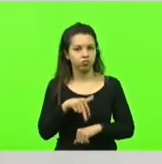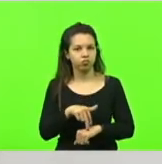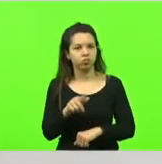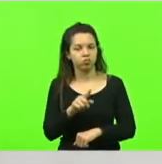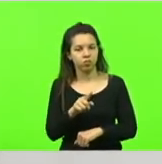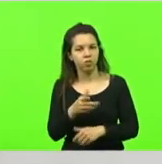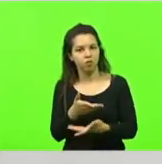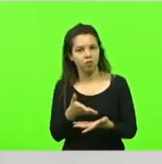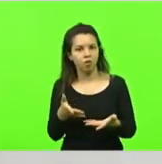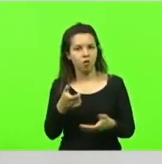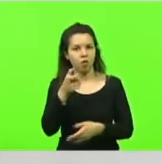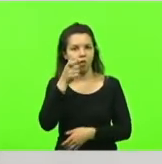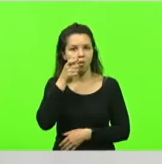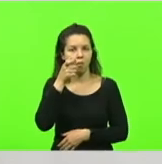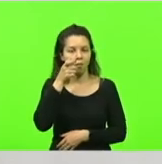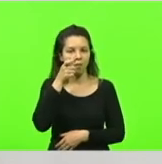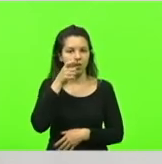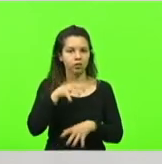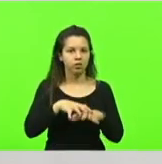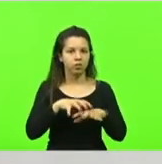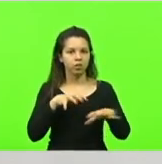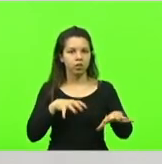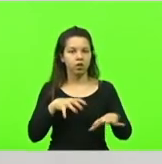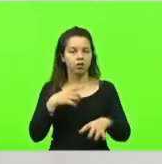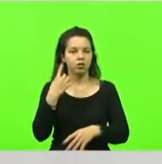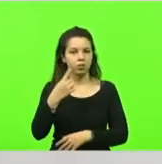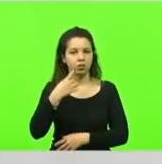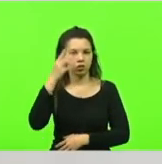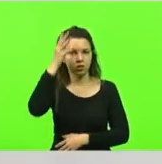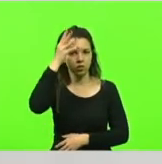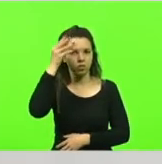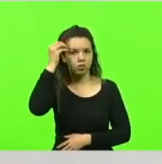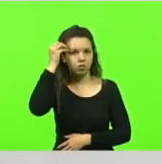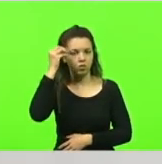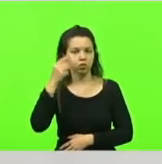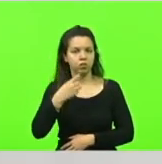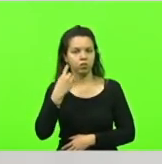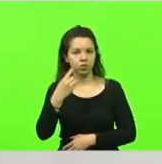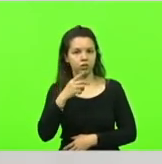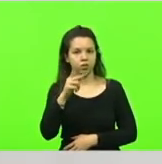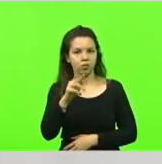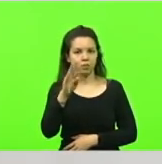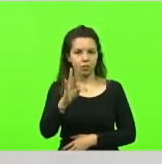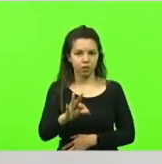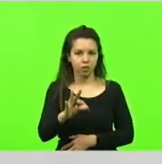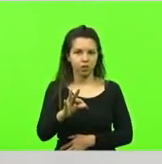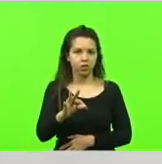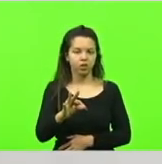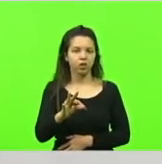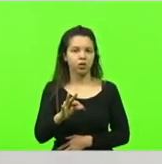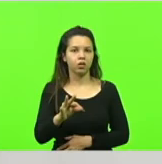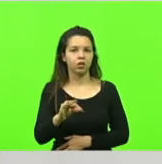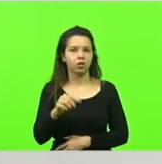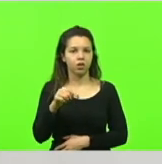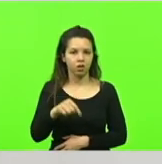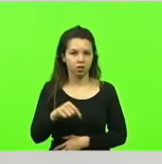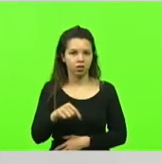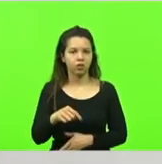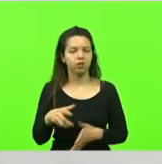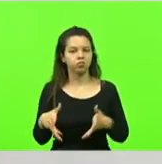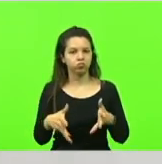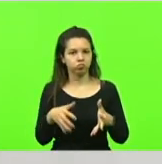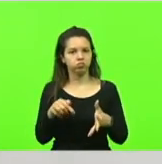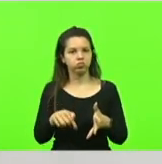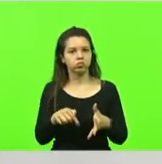forma remota. Deputada Luciane Carminati, deputado do Partido dos Trabalhadores, conduziu ultimamente nessa casa